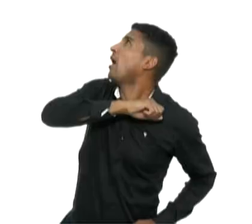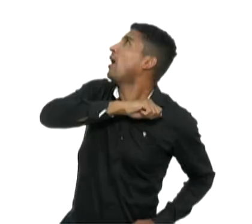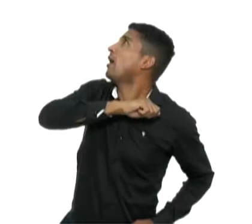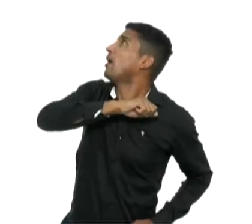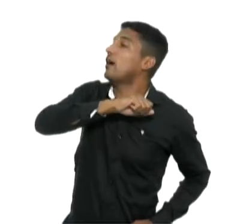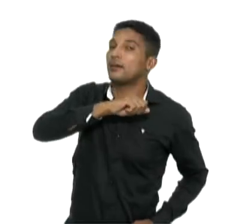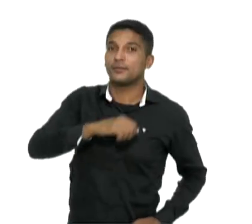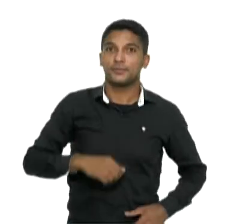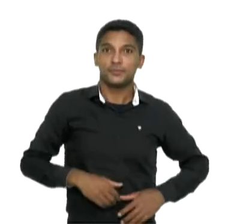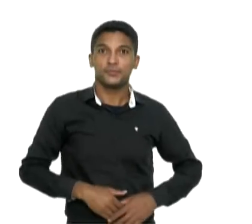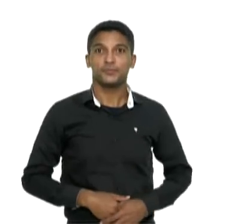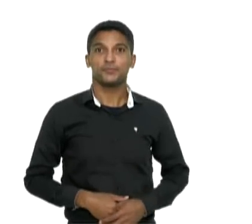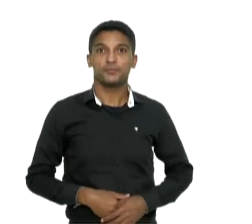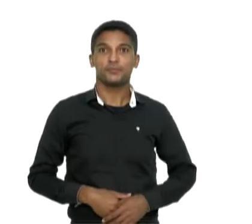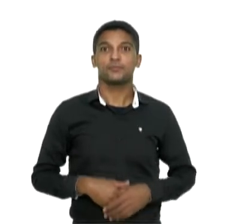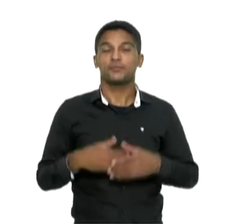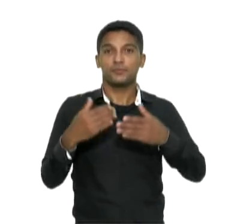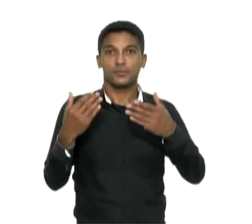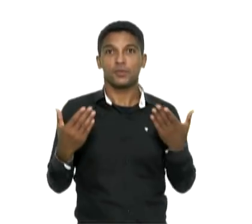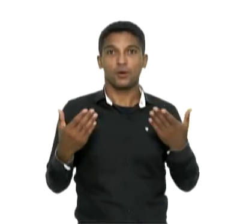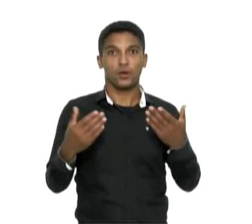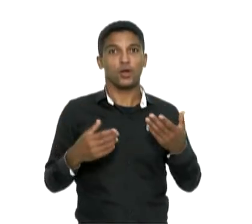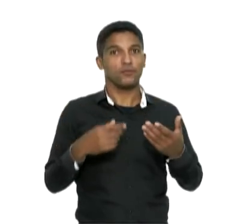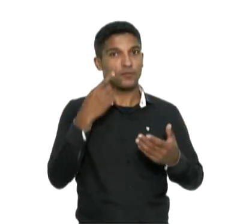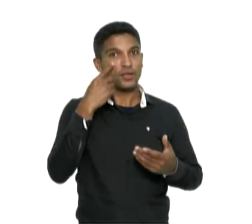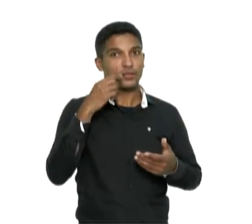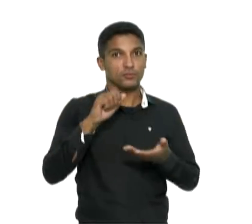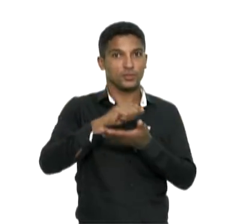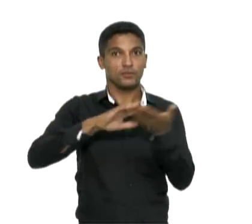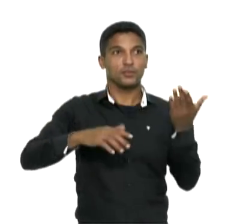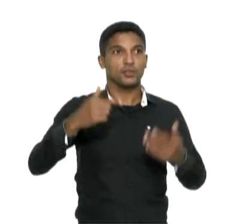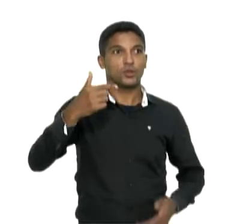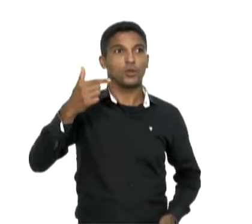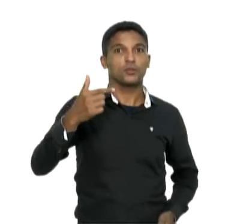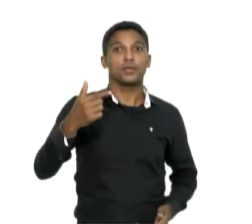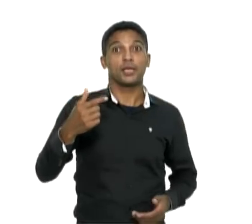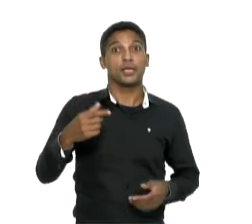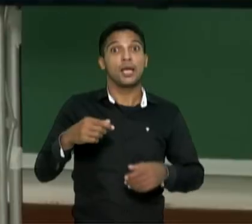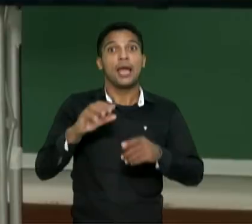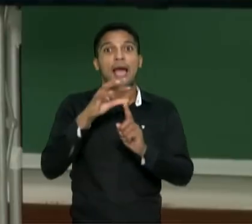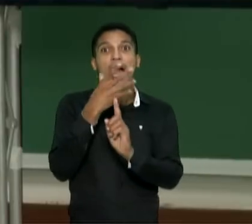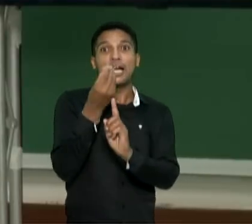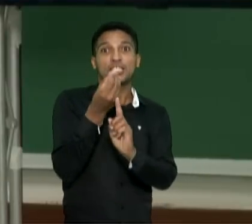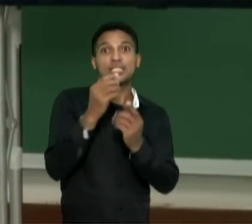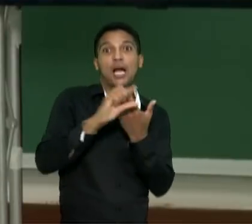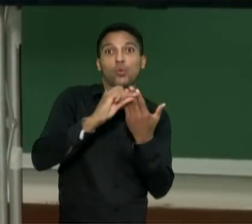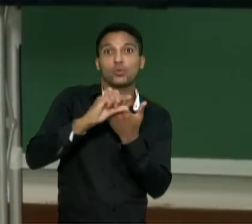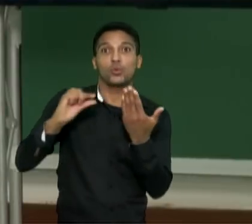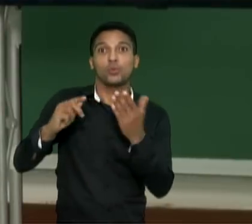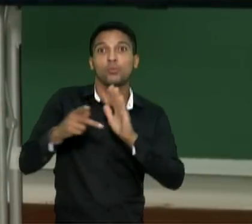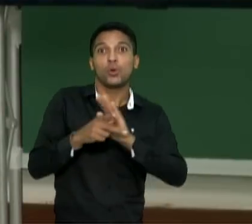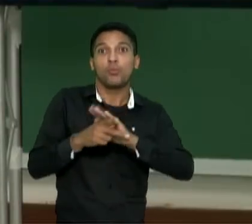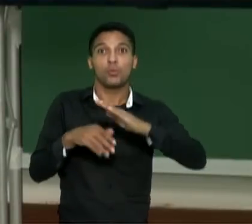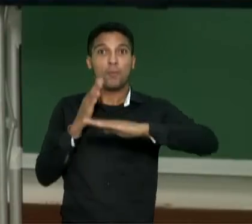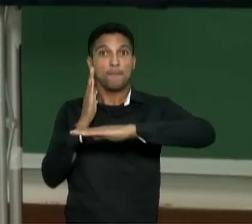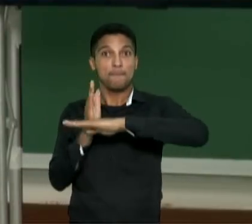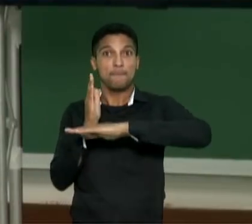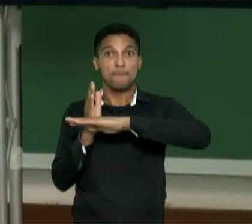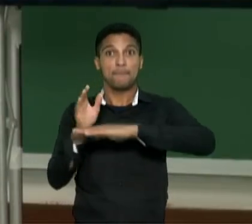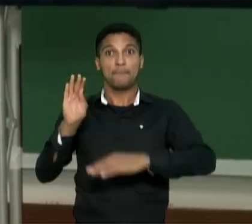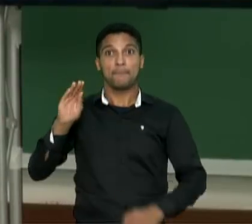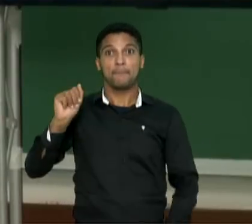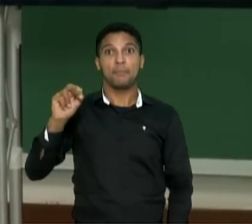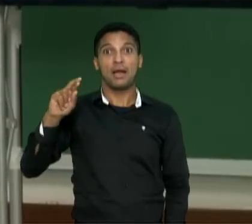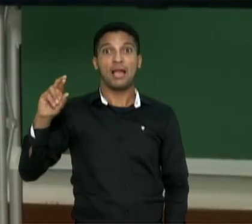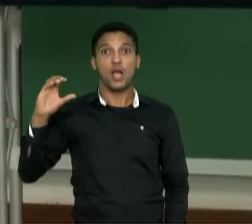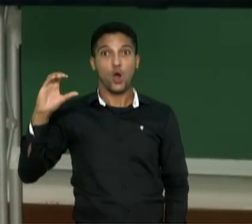os artistas do barroco buscaram exaltar emoções, pois, né, as obras são evidentemente passivas